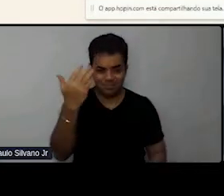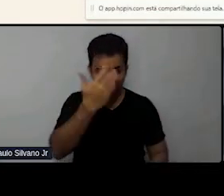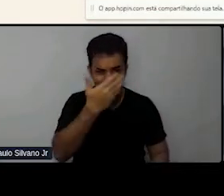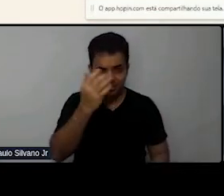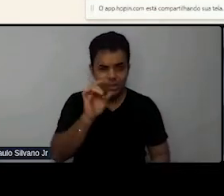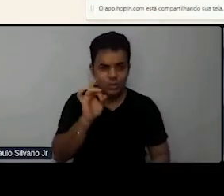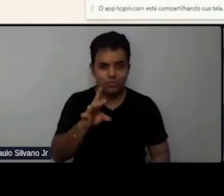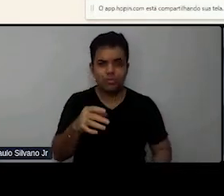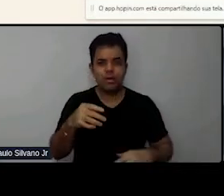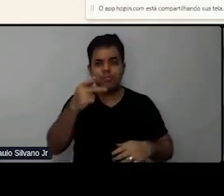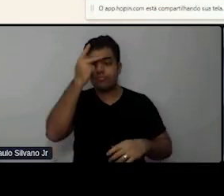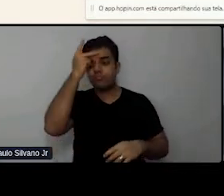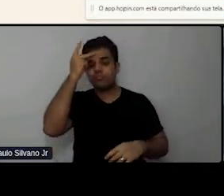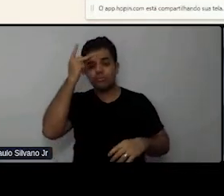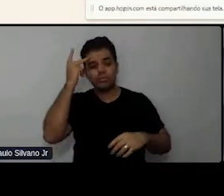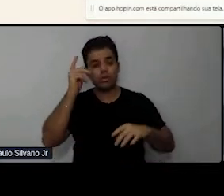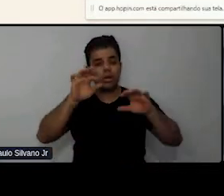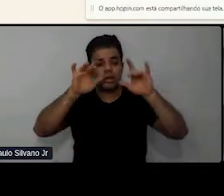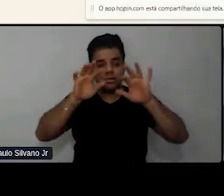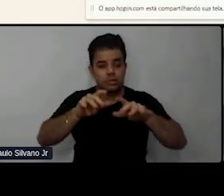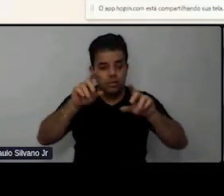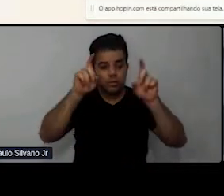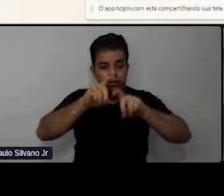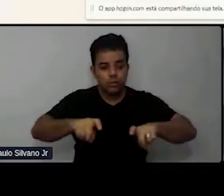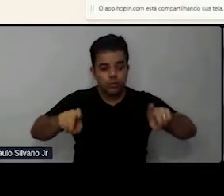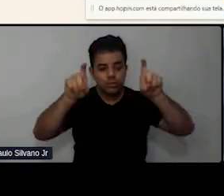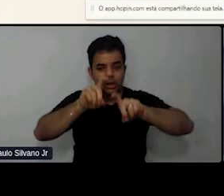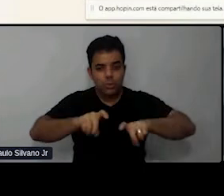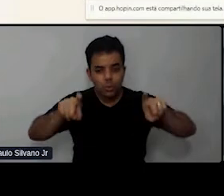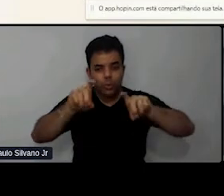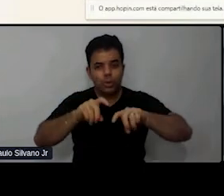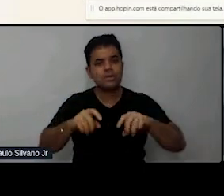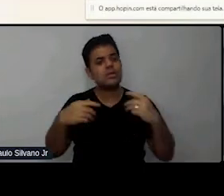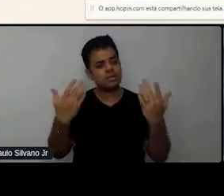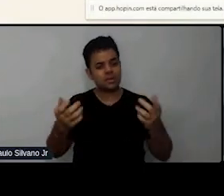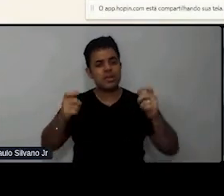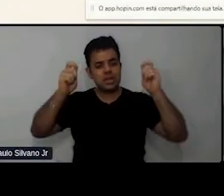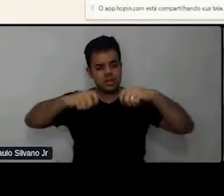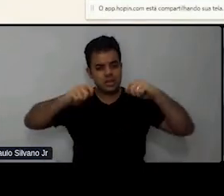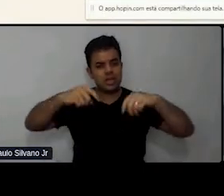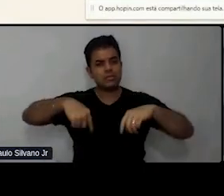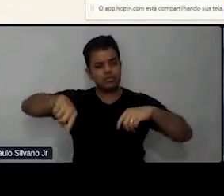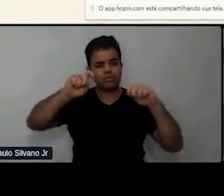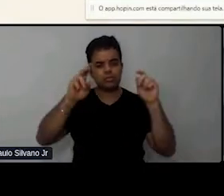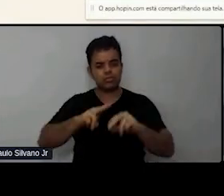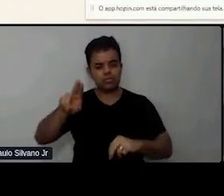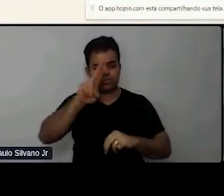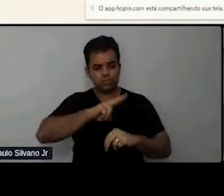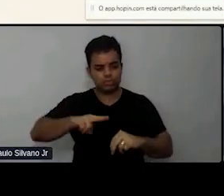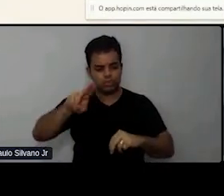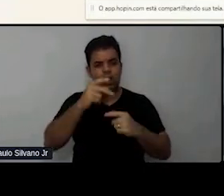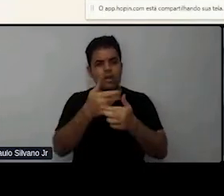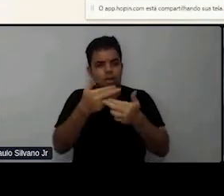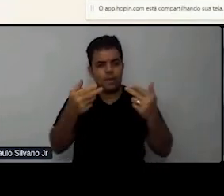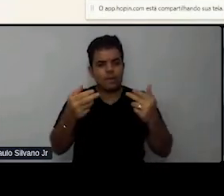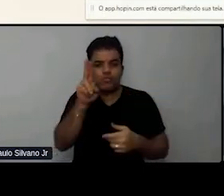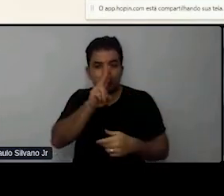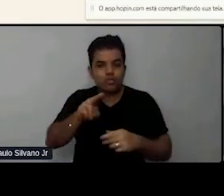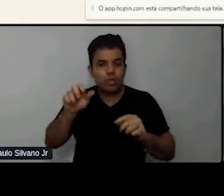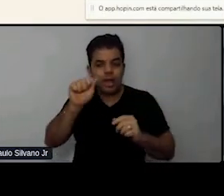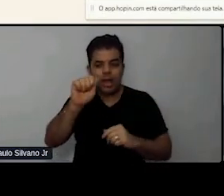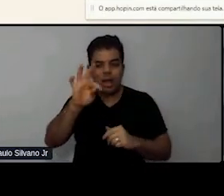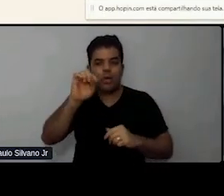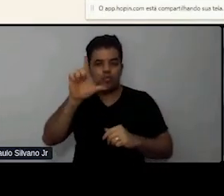seu computador. Nesse caso, faria sentido utilizar, de repente, não utilizar o alt, né?